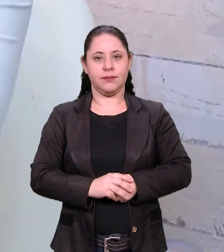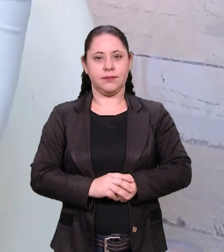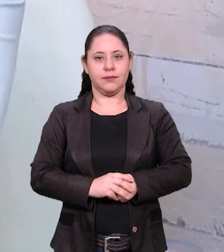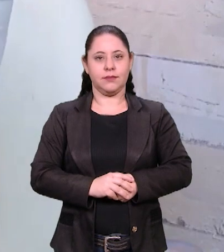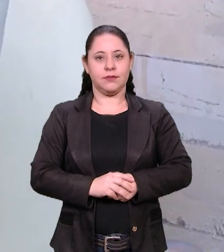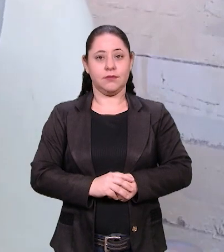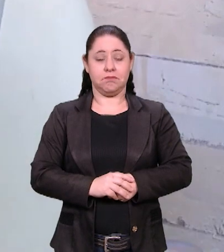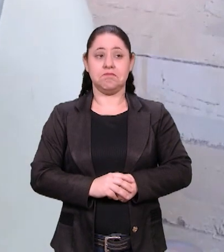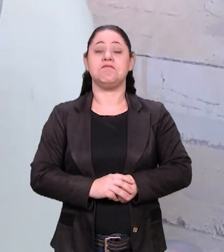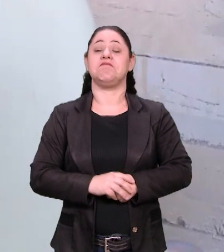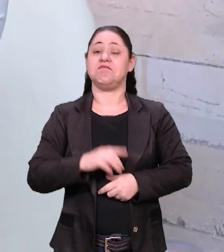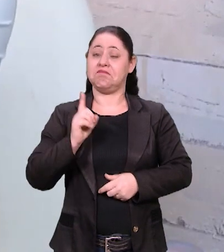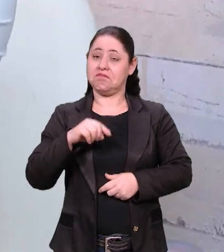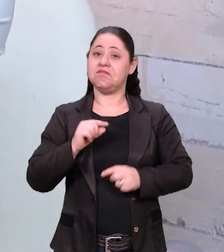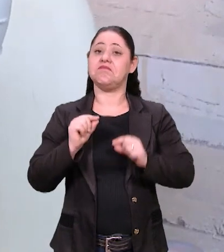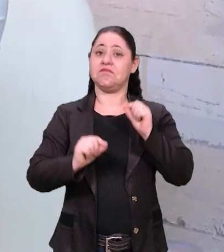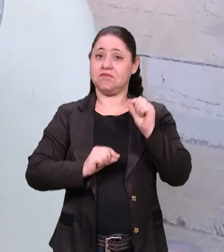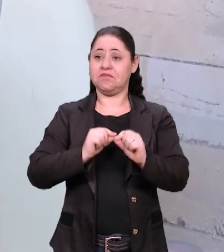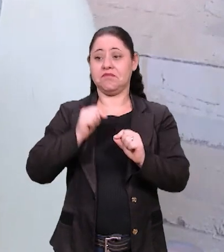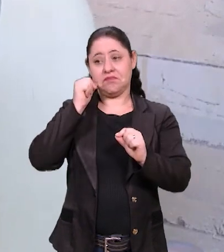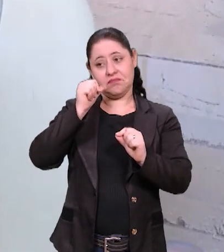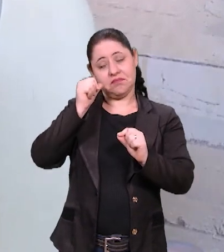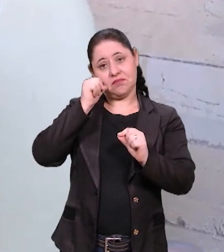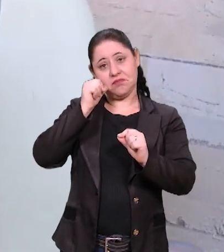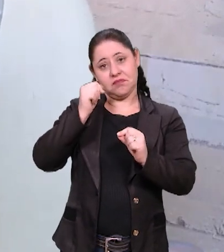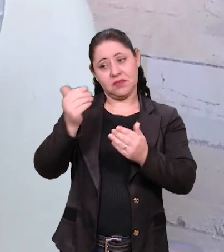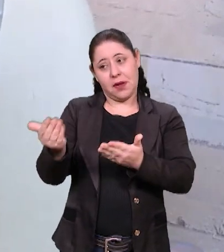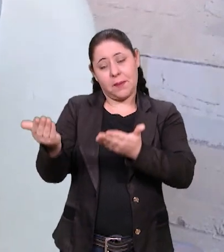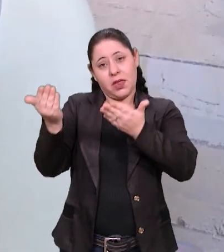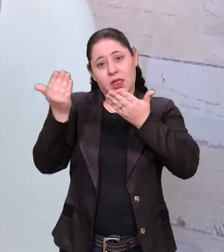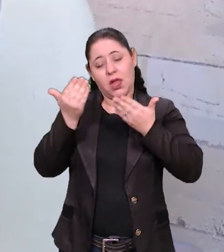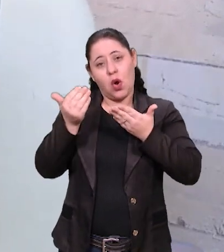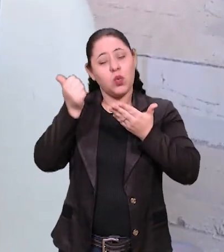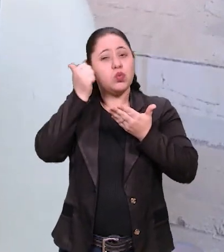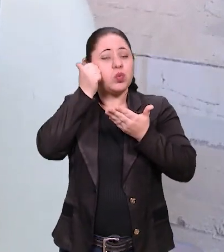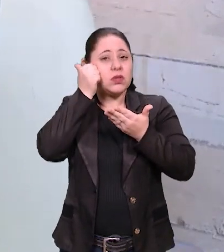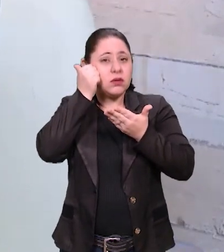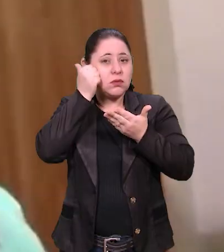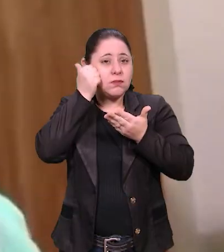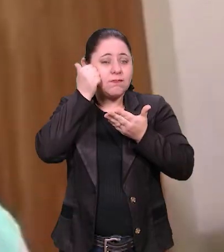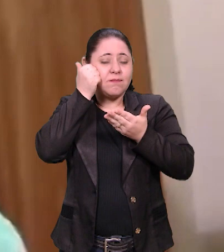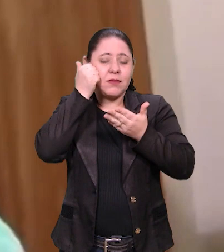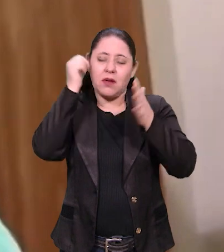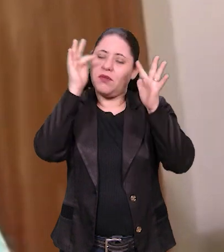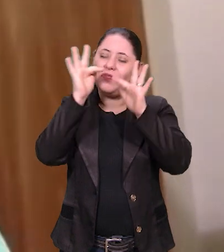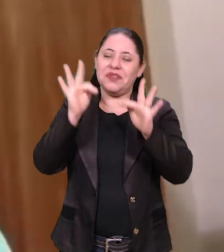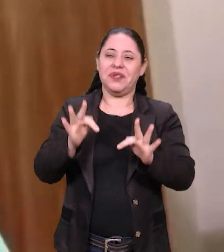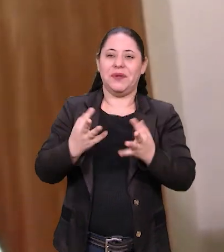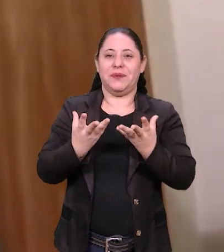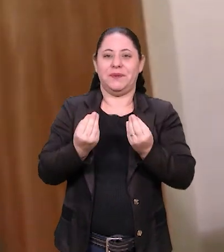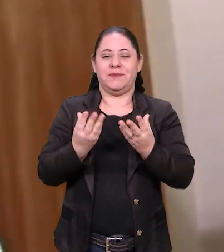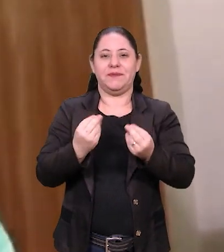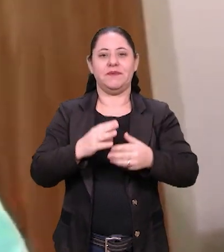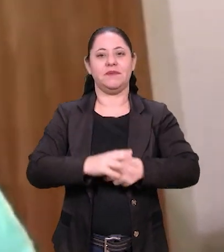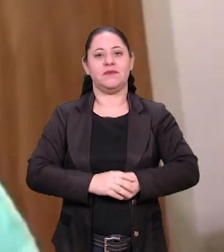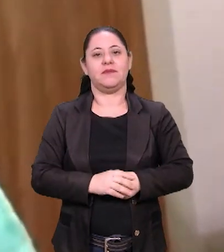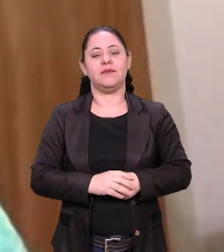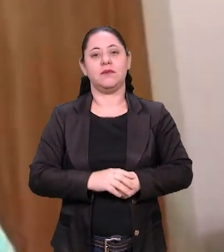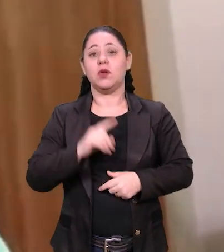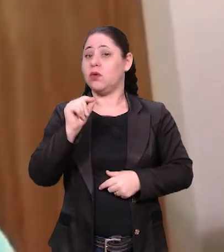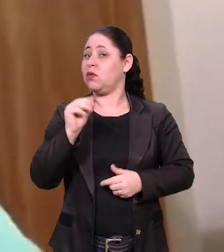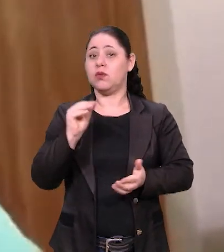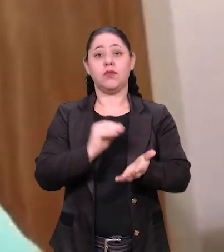aí ela mesma que foi entregar o celular para mim. Então eu fiquei muito, muito, muito feliz com isso, assim. E o que não falta é exemplo